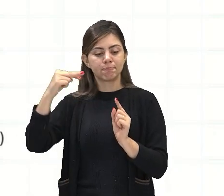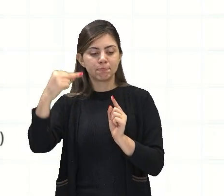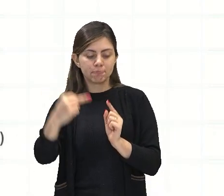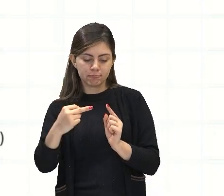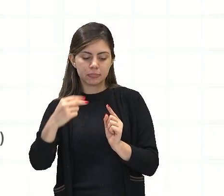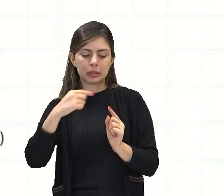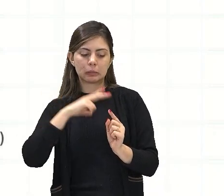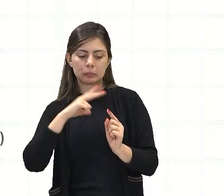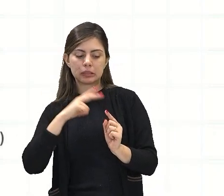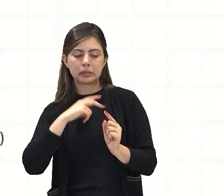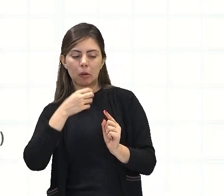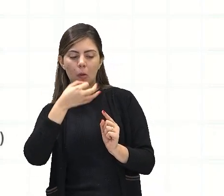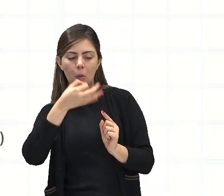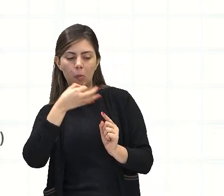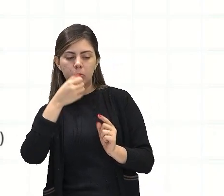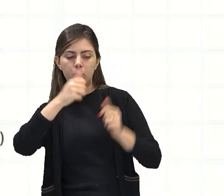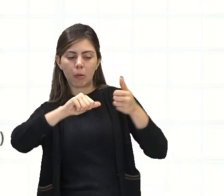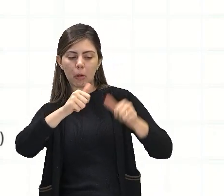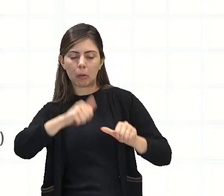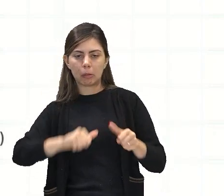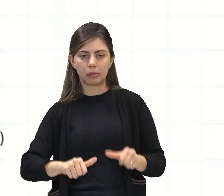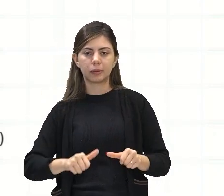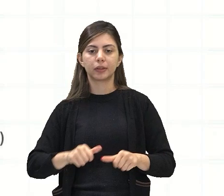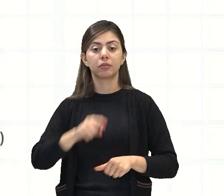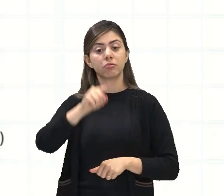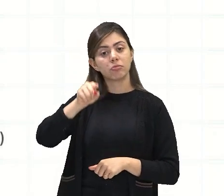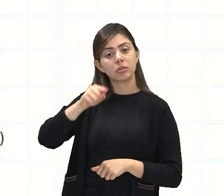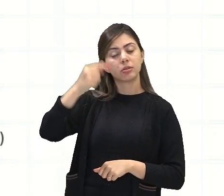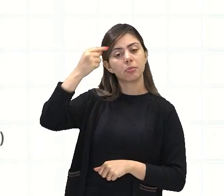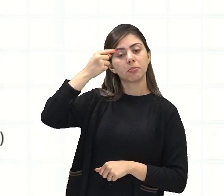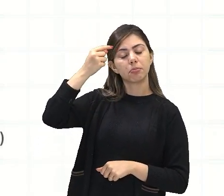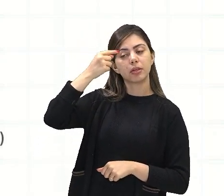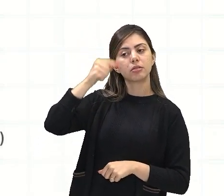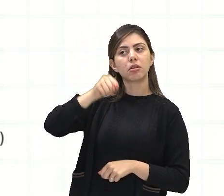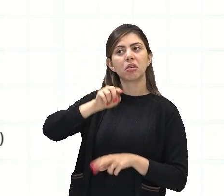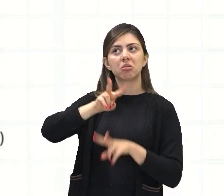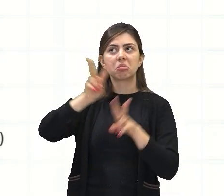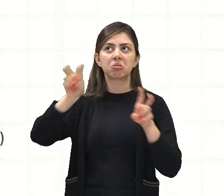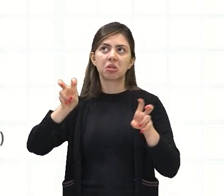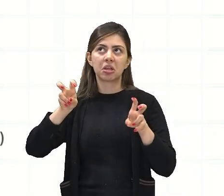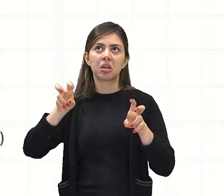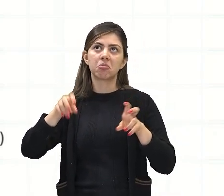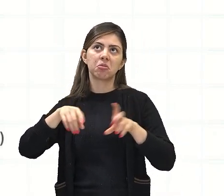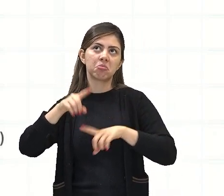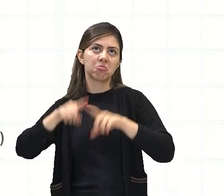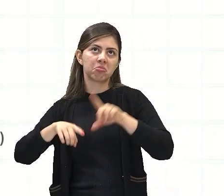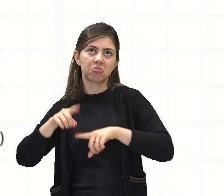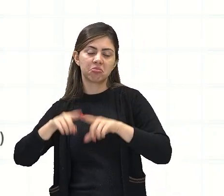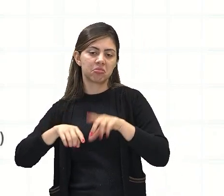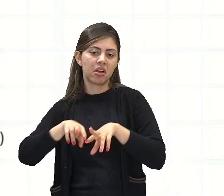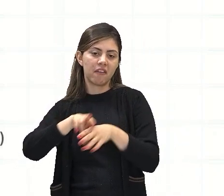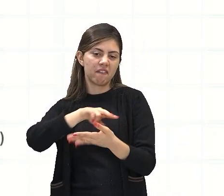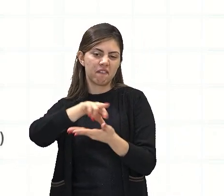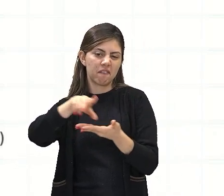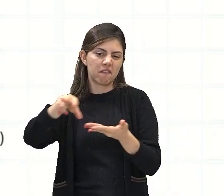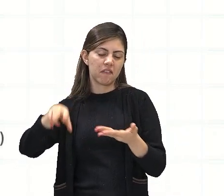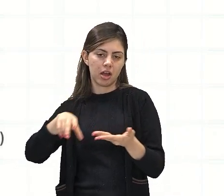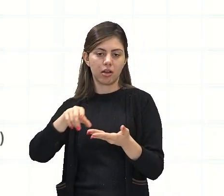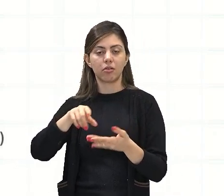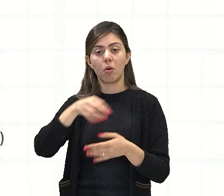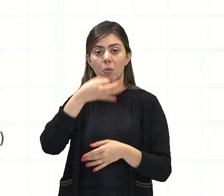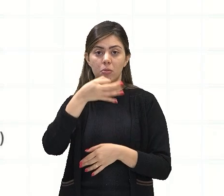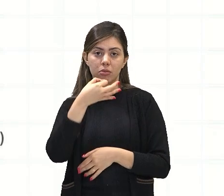julgamento pessoal, é aquilo que você pensa a respeito das coisas, dos objetos, das